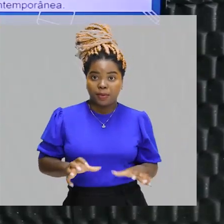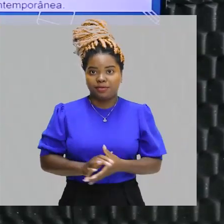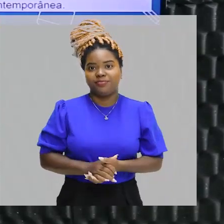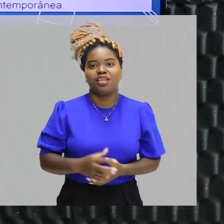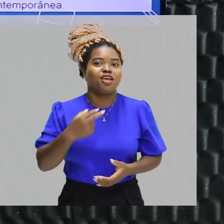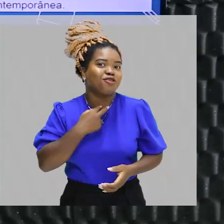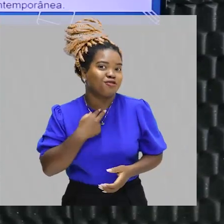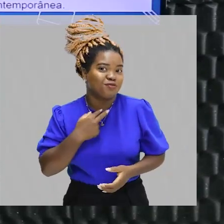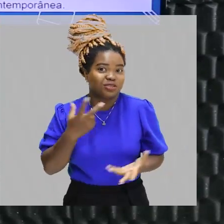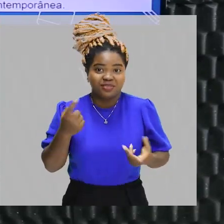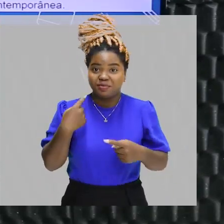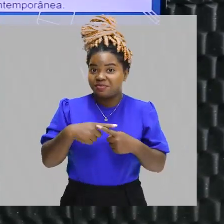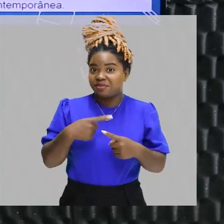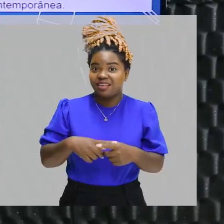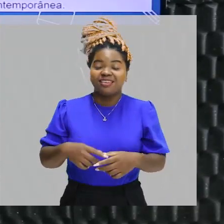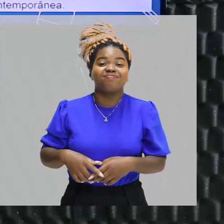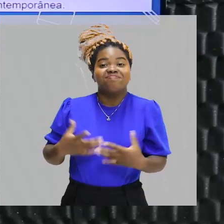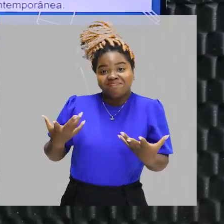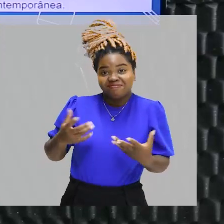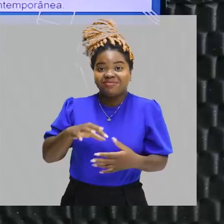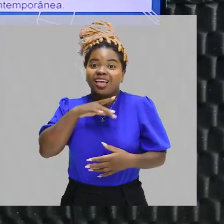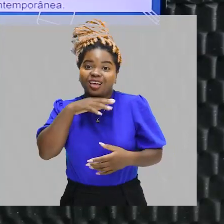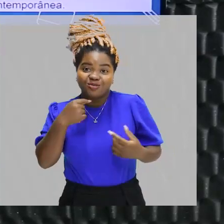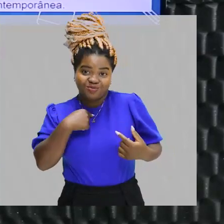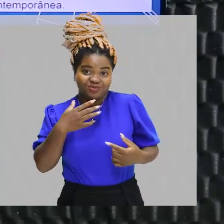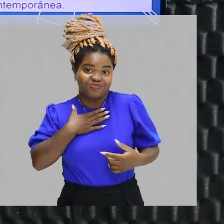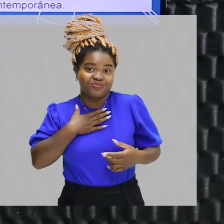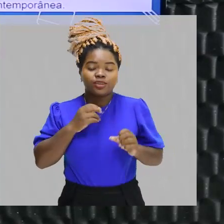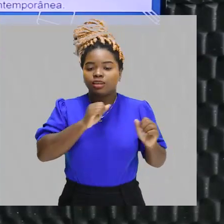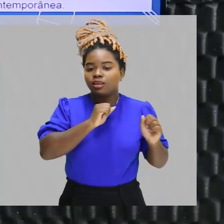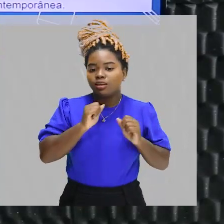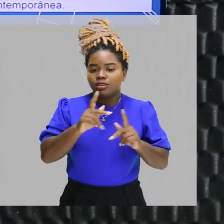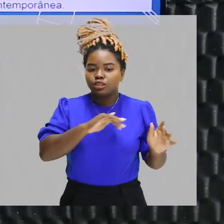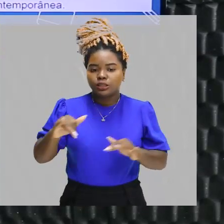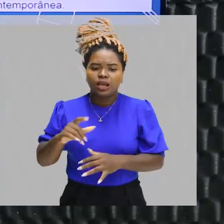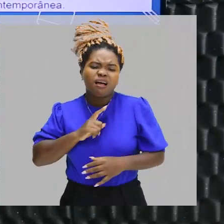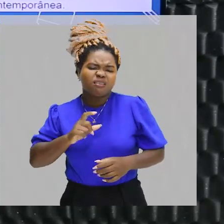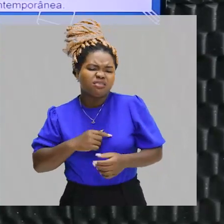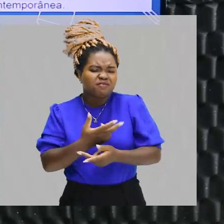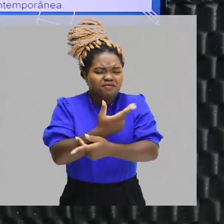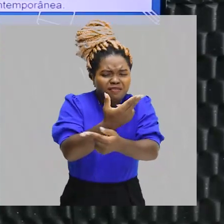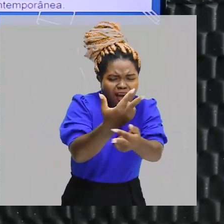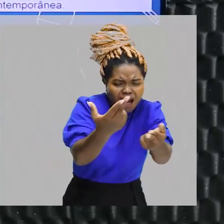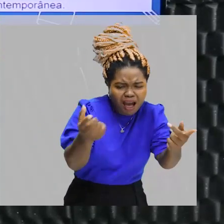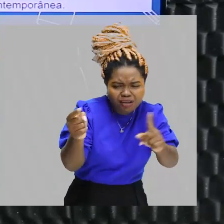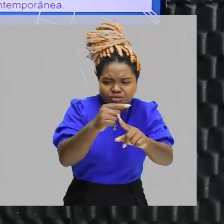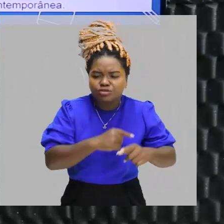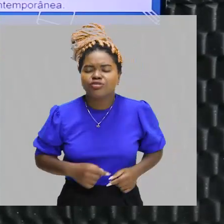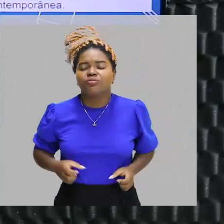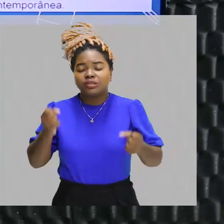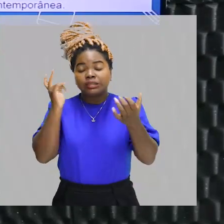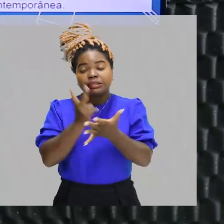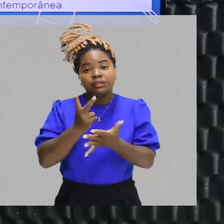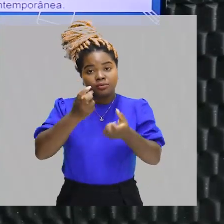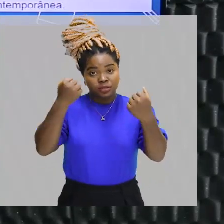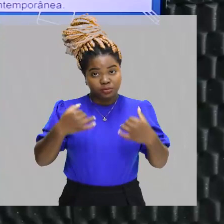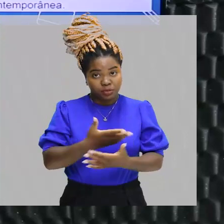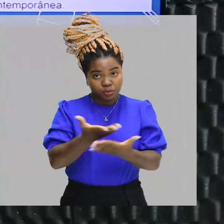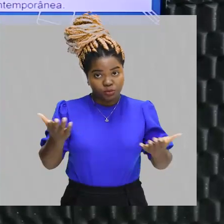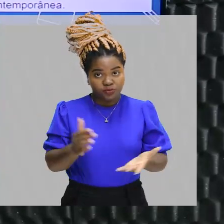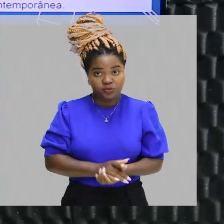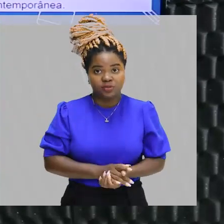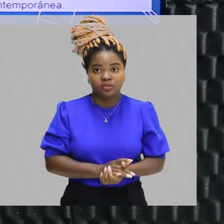do joelho. Danças folclóricas, regionais, populares, sensuais. Eu sempre digo para o pessoal que trabalha comigo e que trabalha com